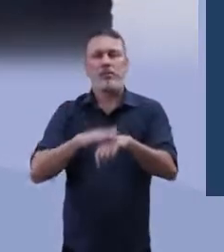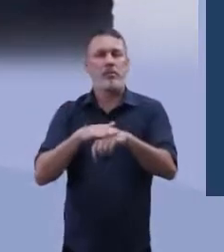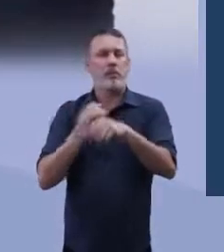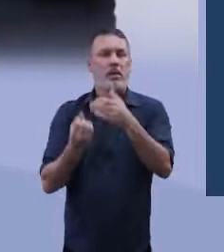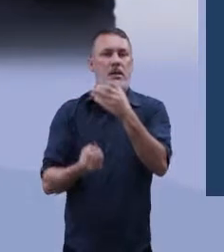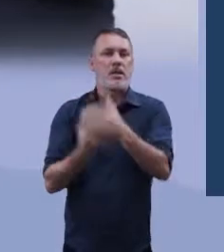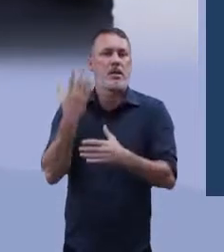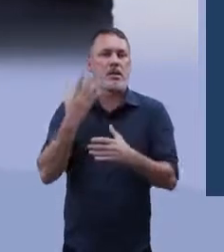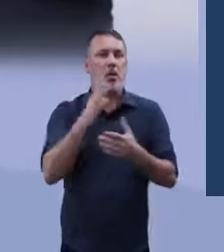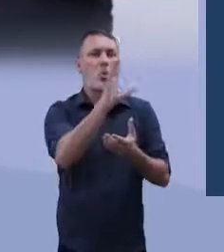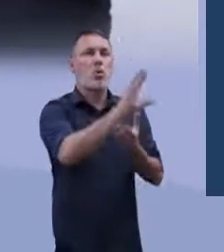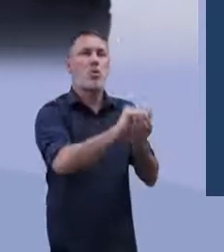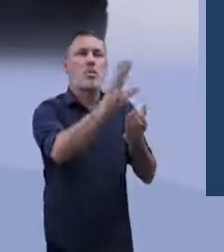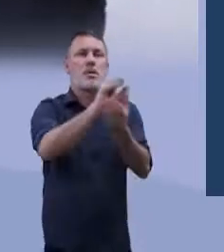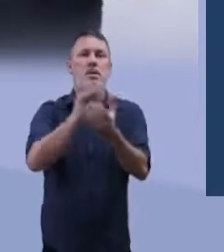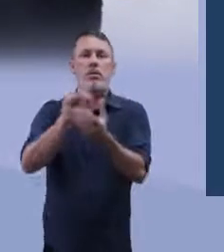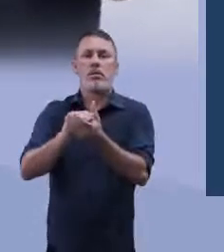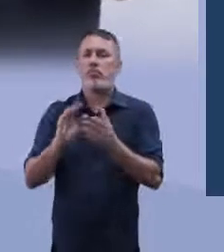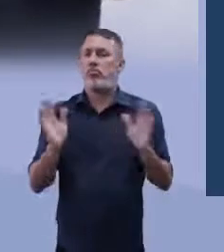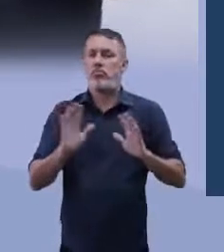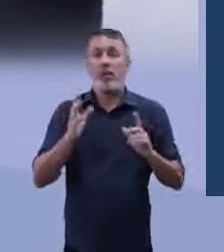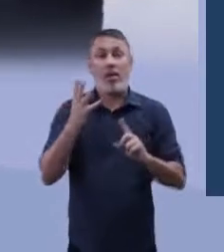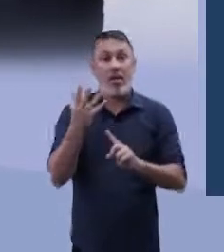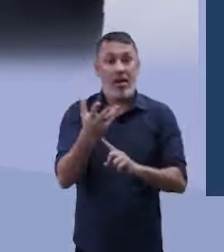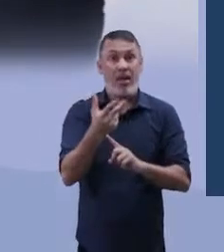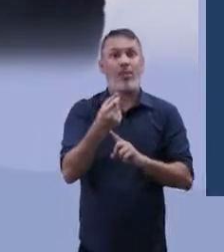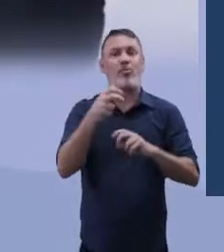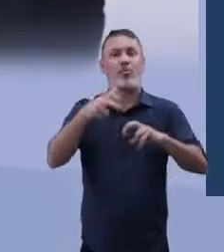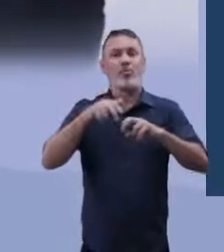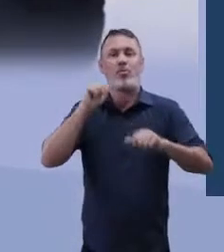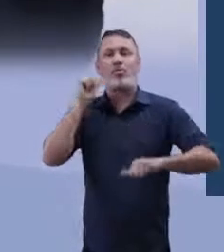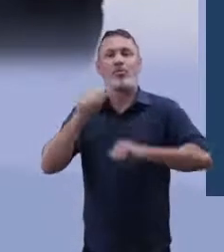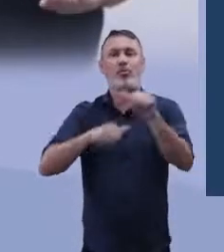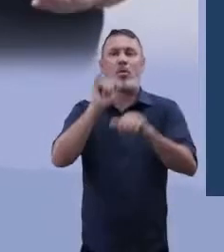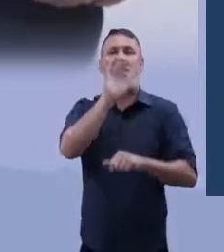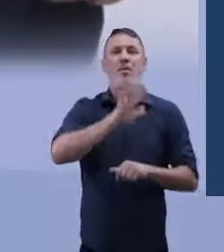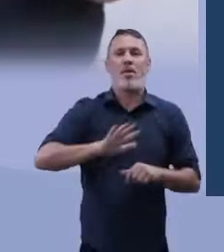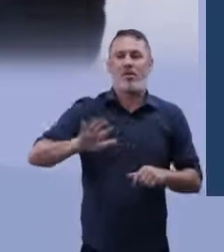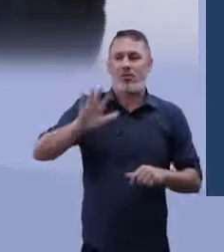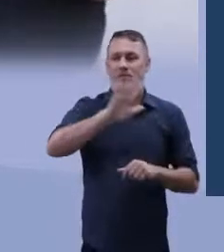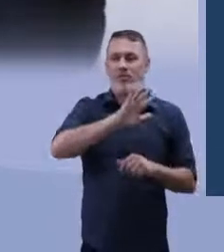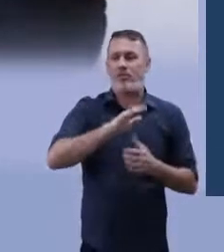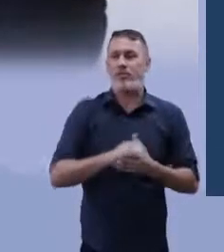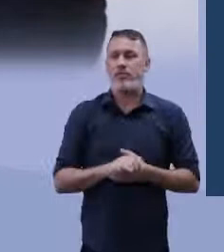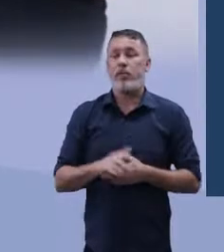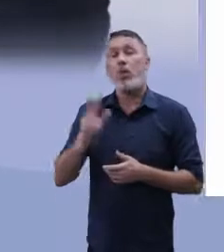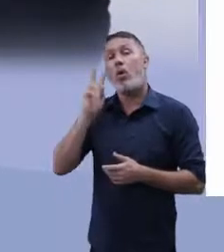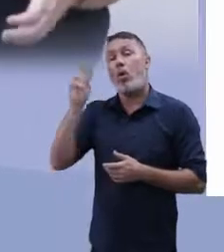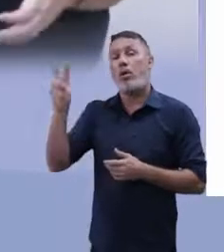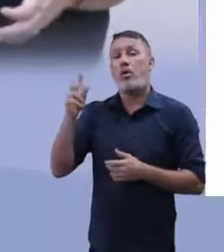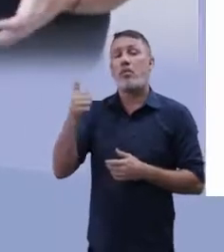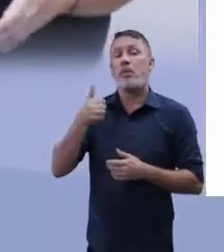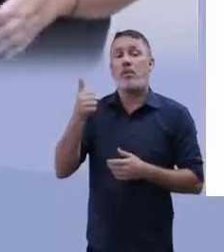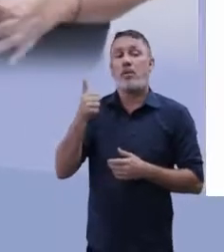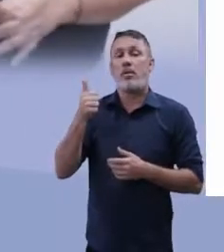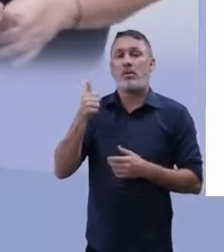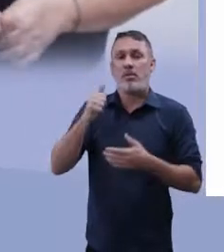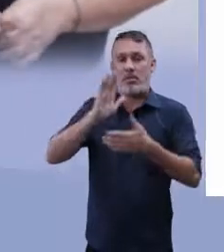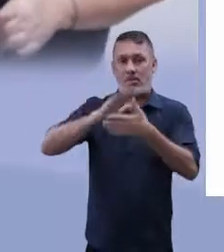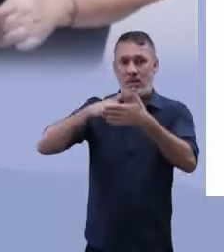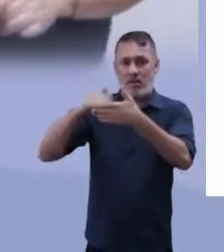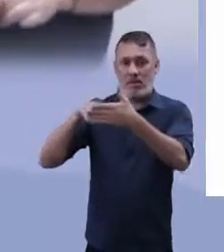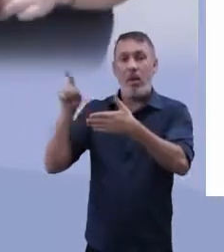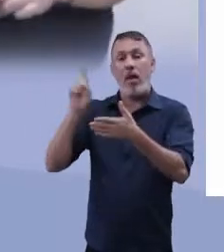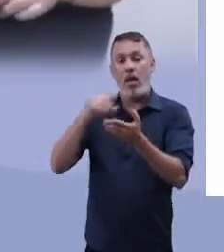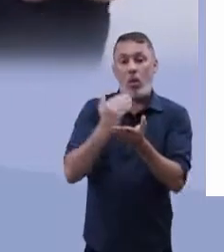não copiar a realidade. Então a arte não tem mais caráter mimético, como eu disse. Observe a primeira